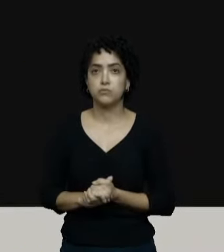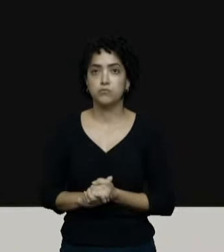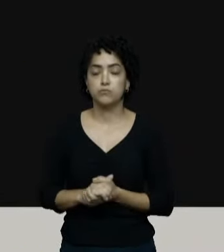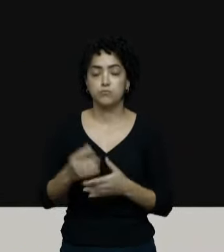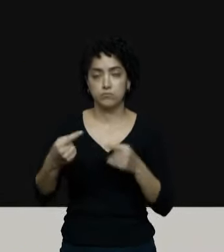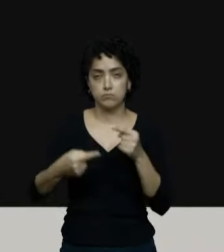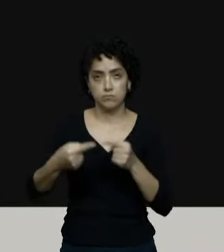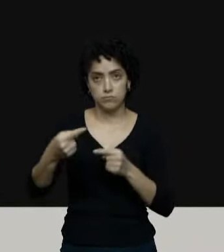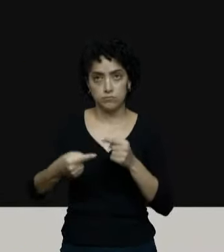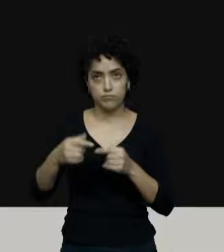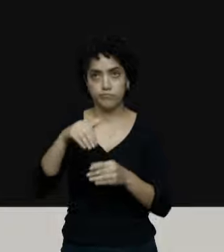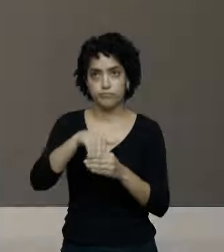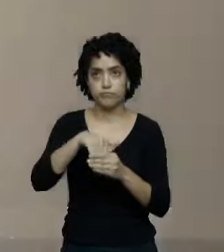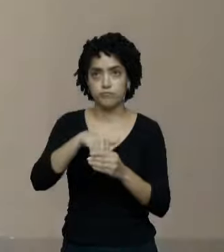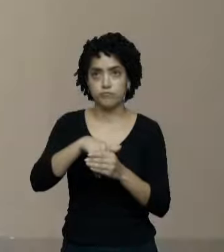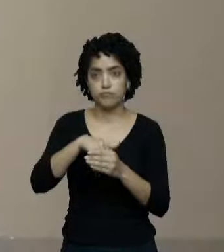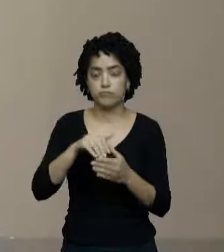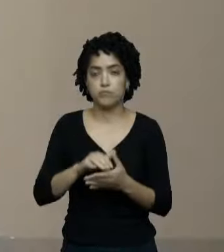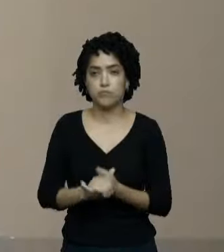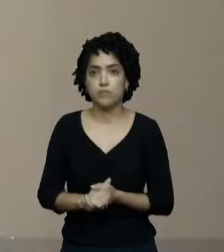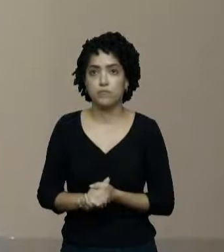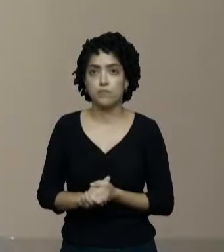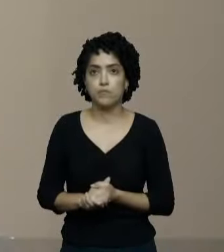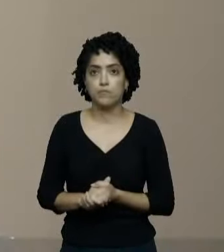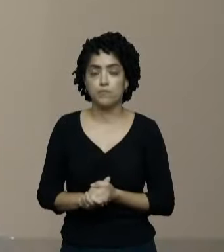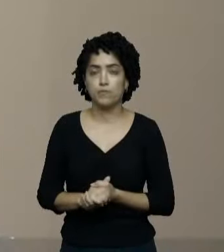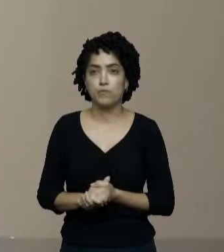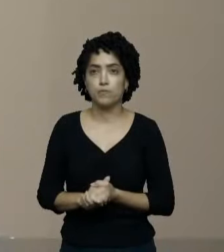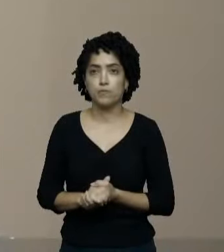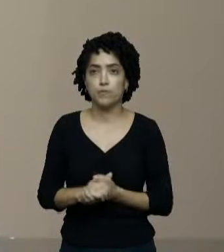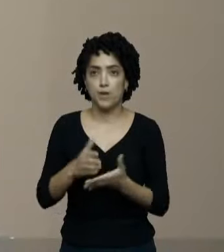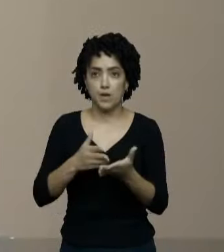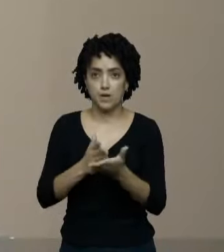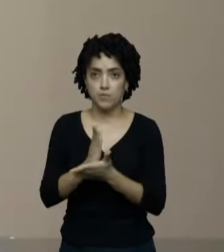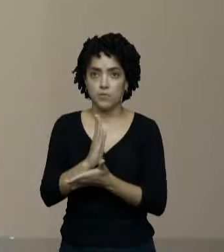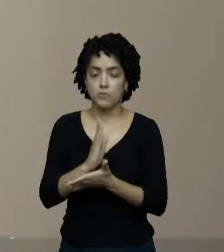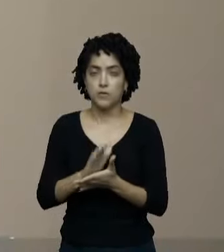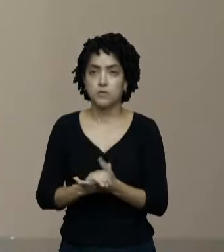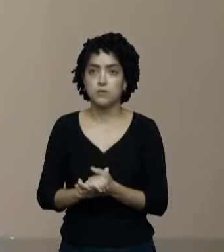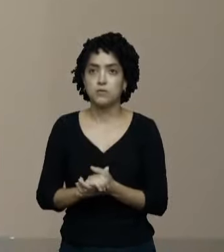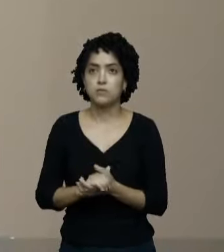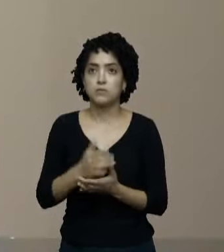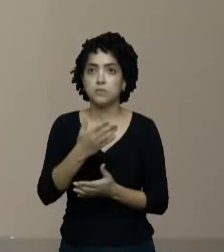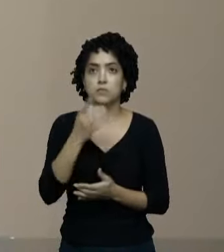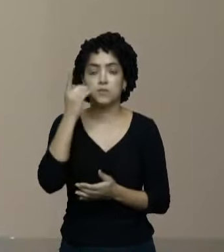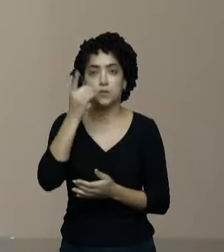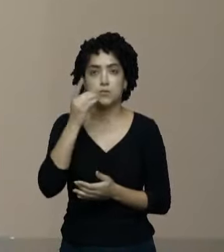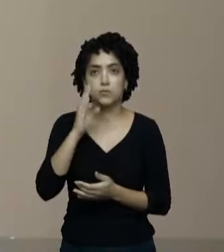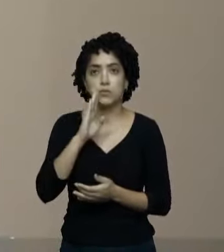discussão, não havendo quem queira discutir, senhor presidente. Aprovado. Pois não, deputado Bruno, faz silêncio. Sim.